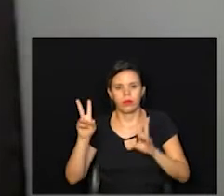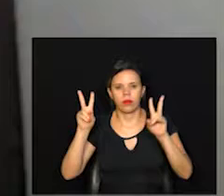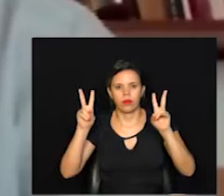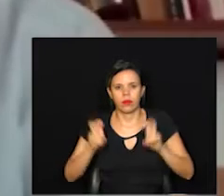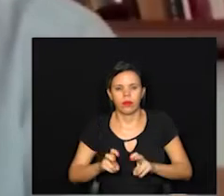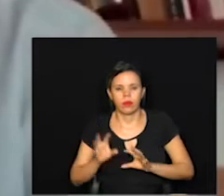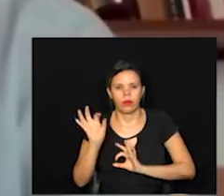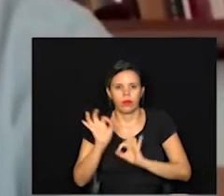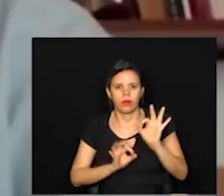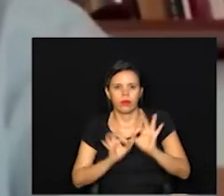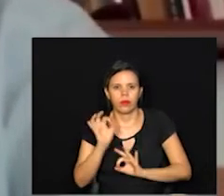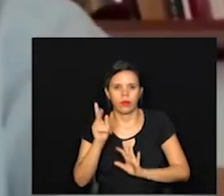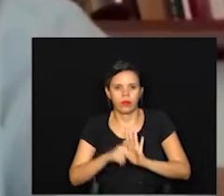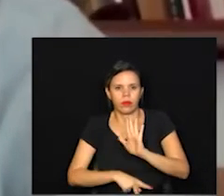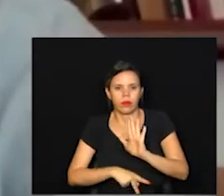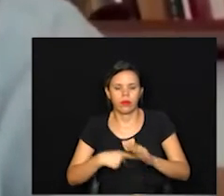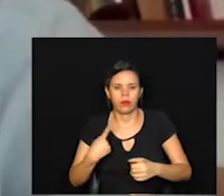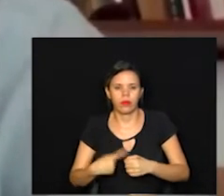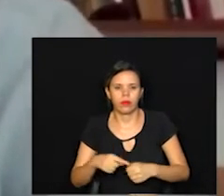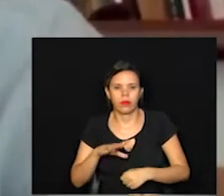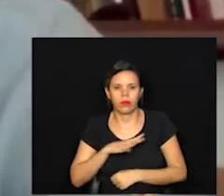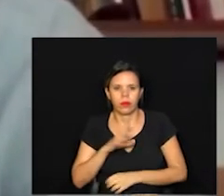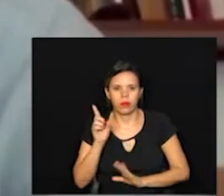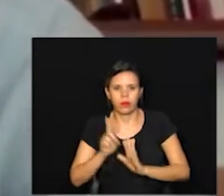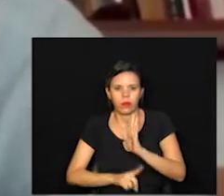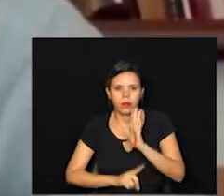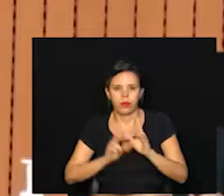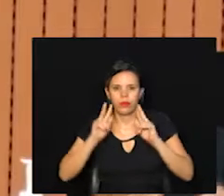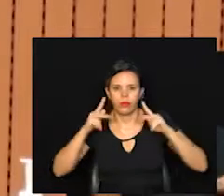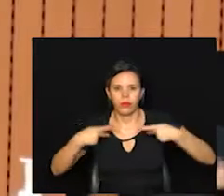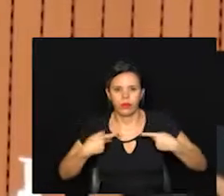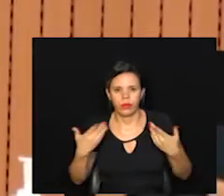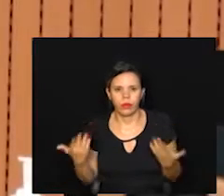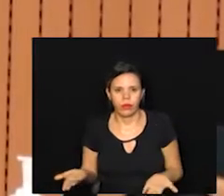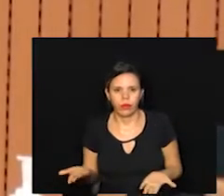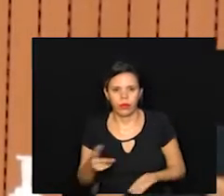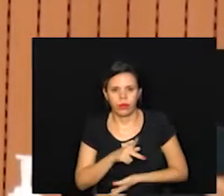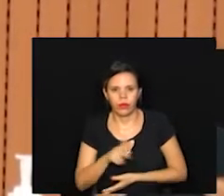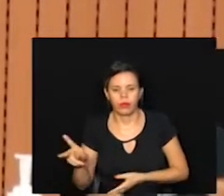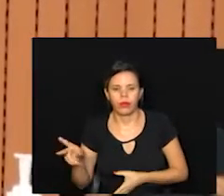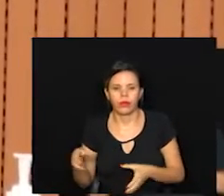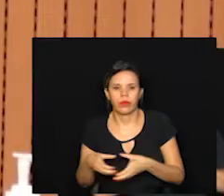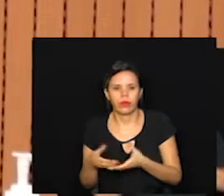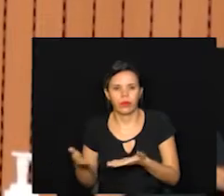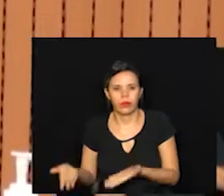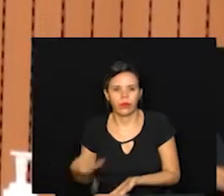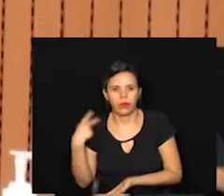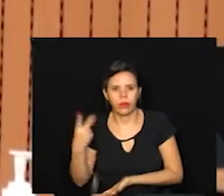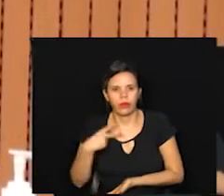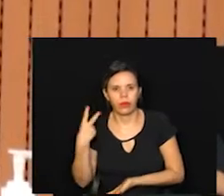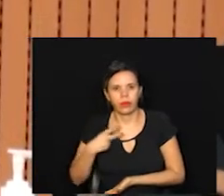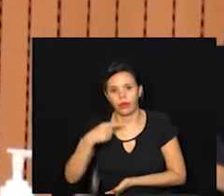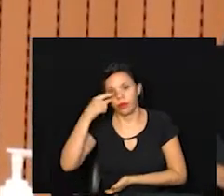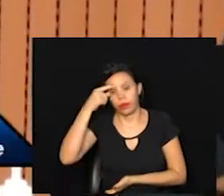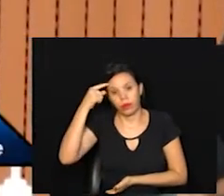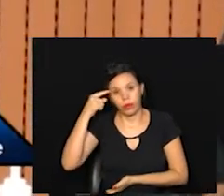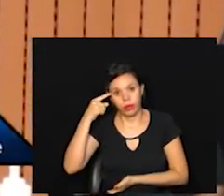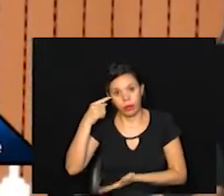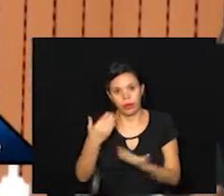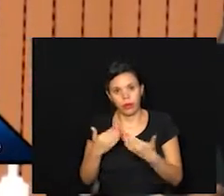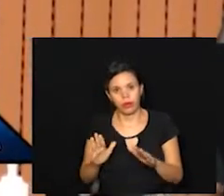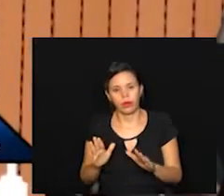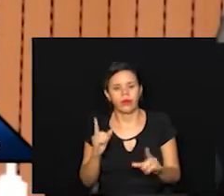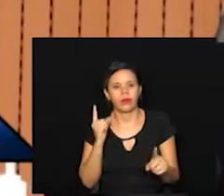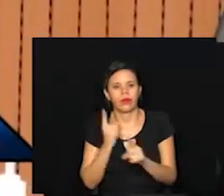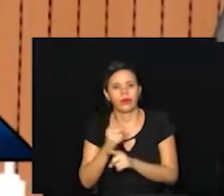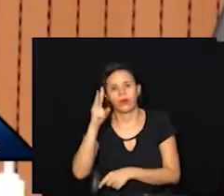para a elaboração de um plano municipal de direitos humanos. O presidente da comissão, a vereadora Paola Miguel, abriu o